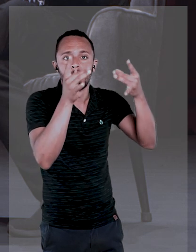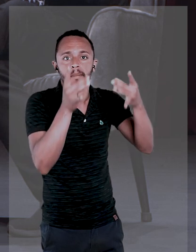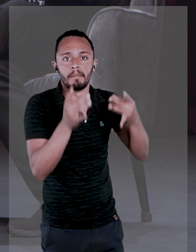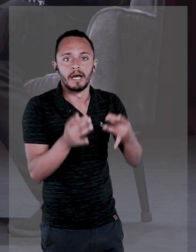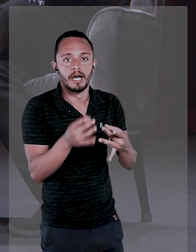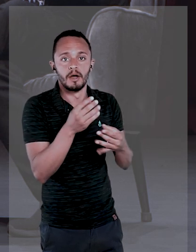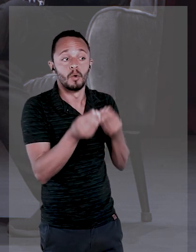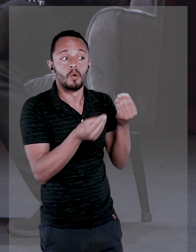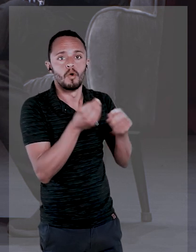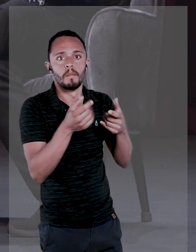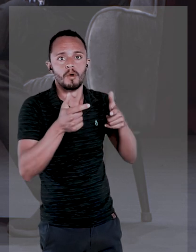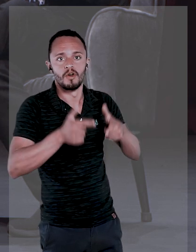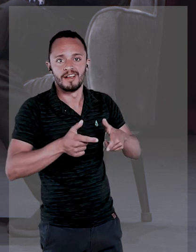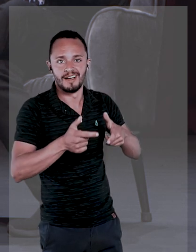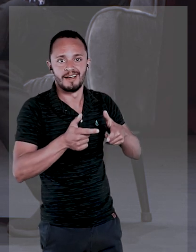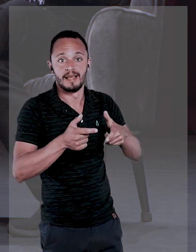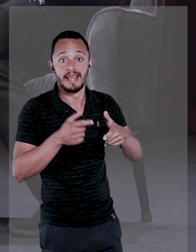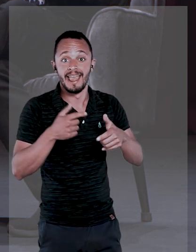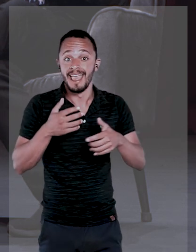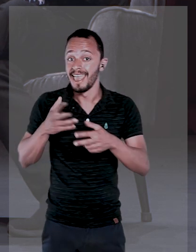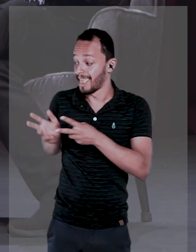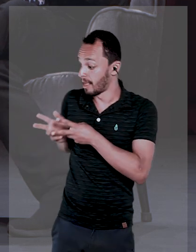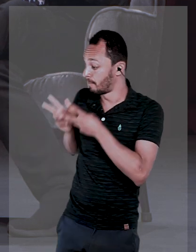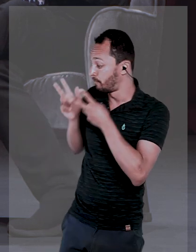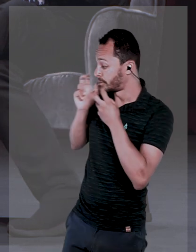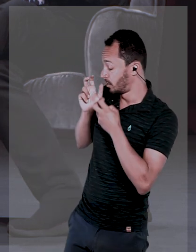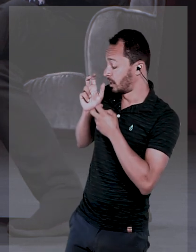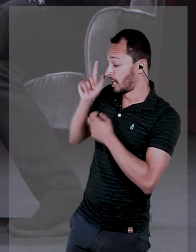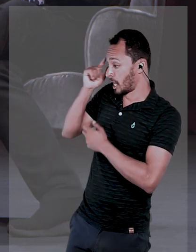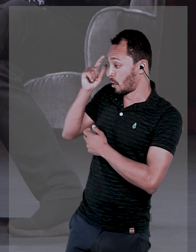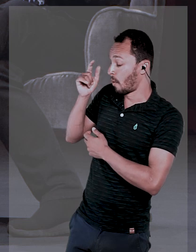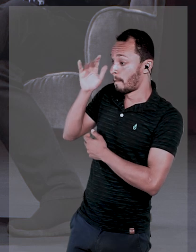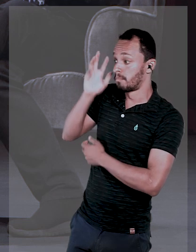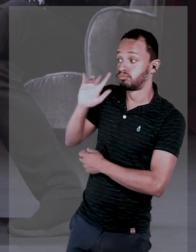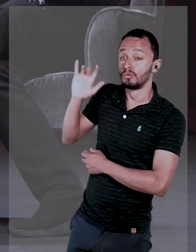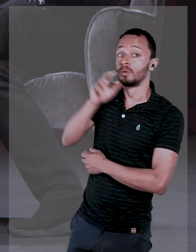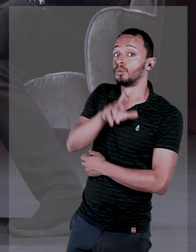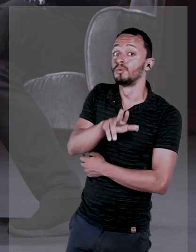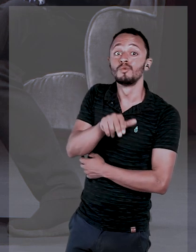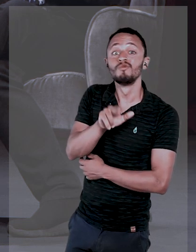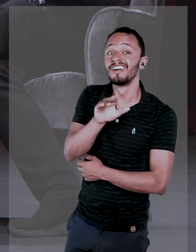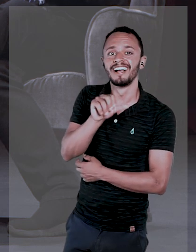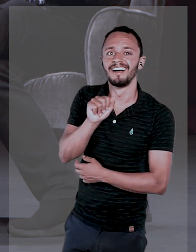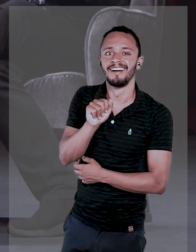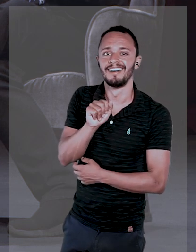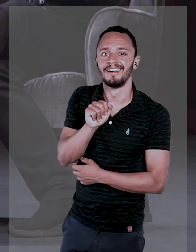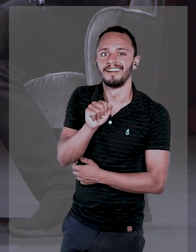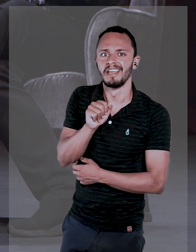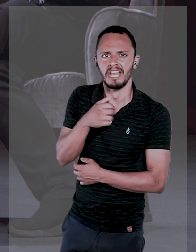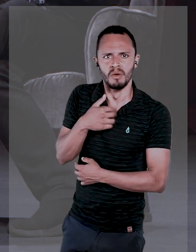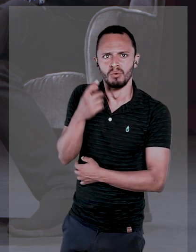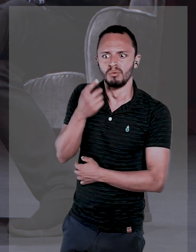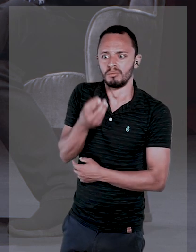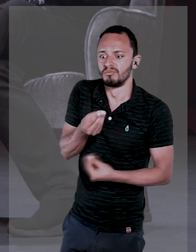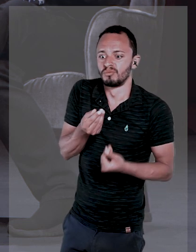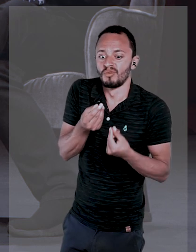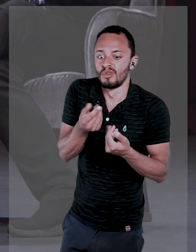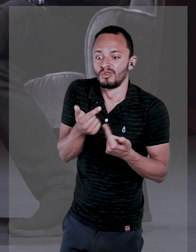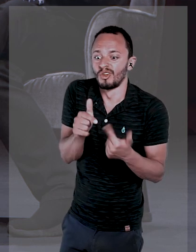disso, da ocupação desse lugar. Eu nunca teria tido noção disso. Nunca,